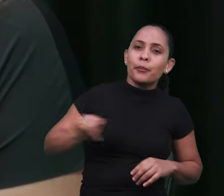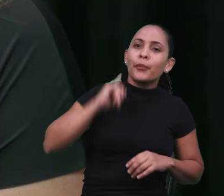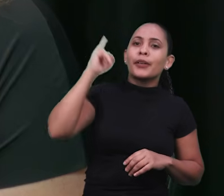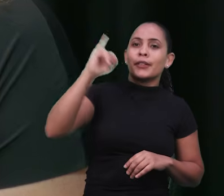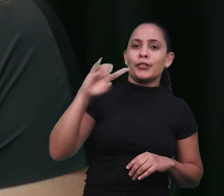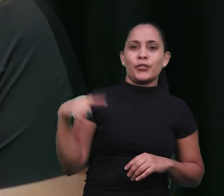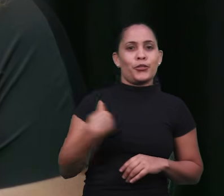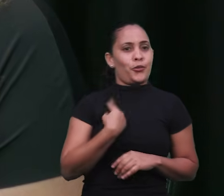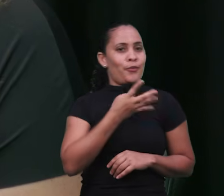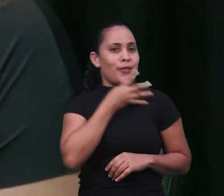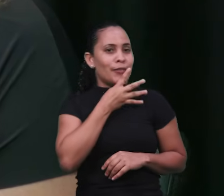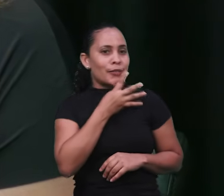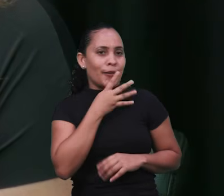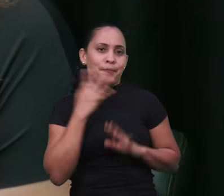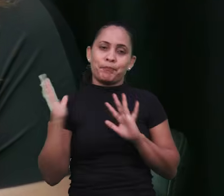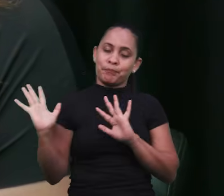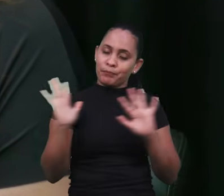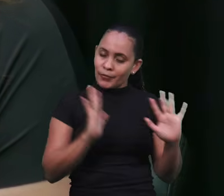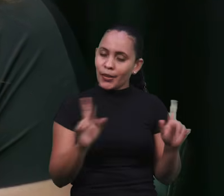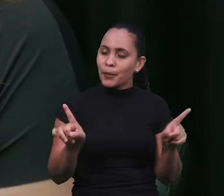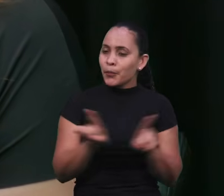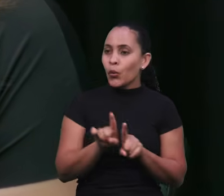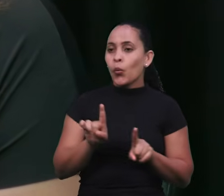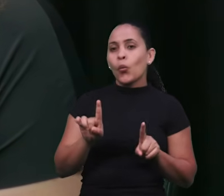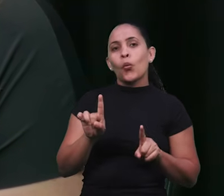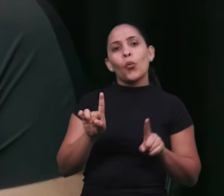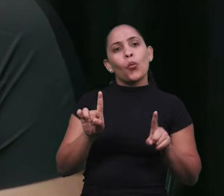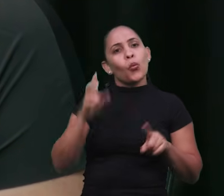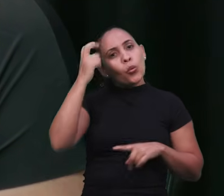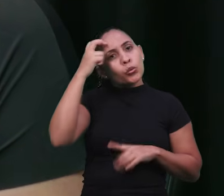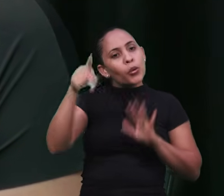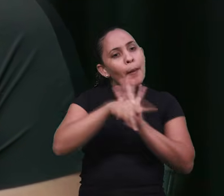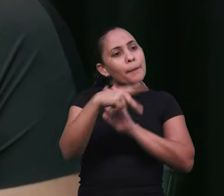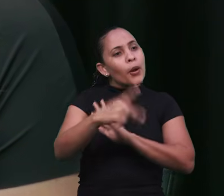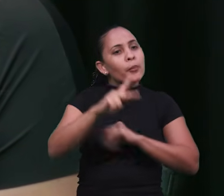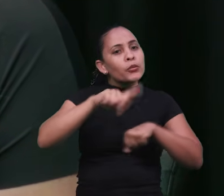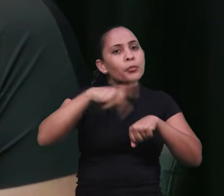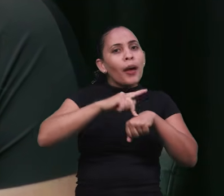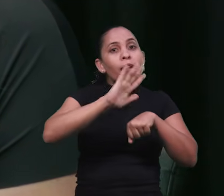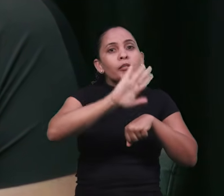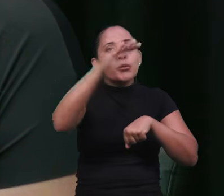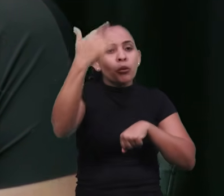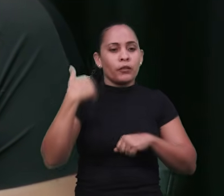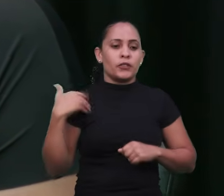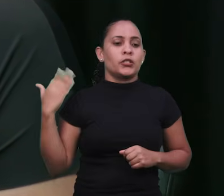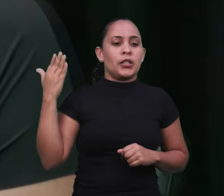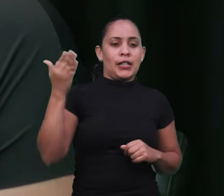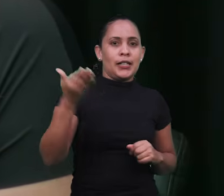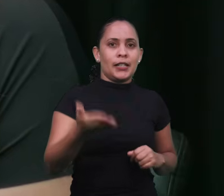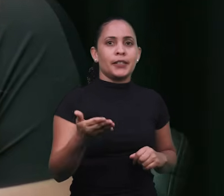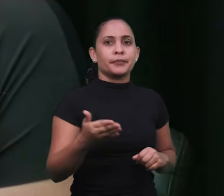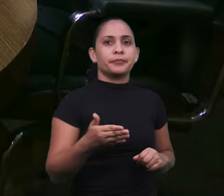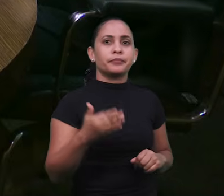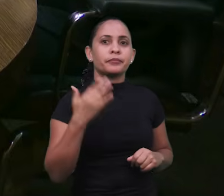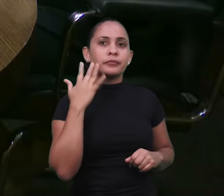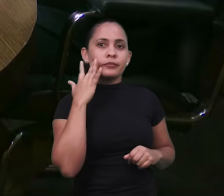gente conhecer. É igual a gente conhecer a cultura de outros países quando a gente vai para lá, né? Eu não vou chegar num país ao qual se eu